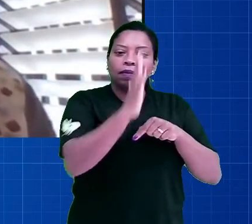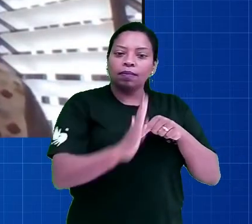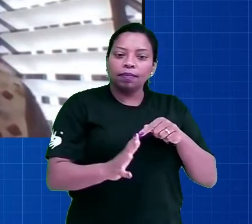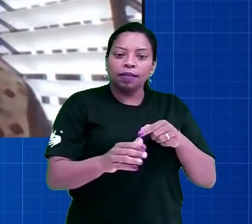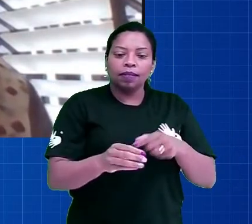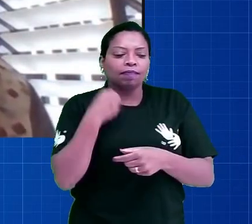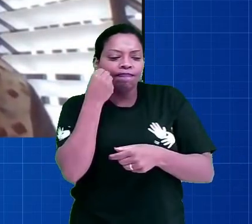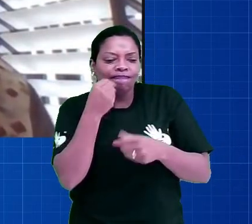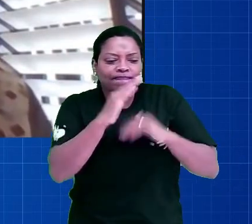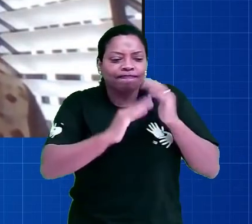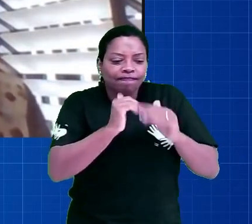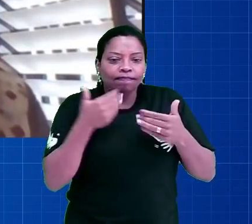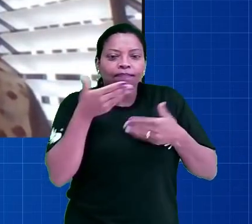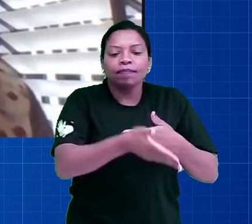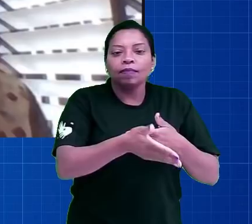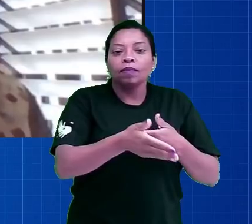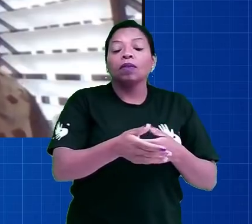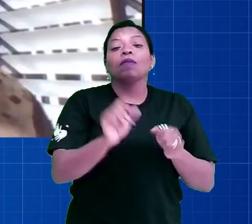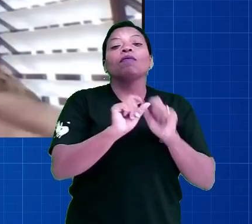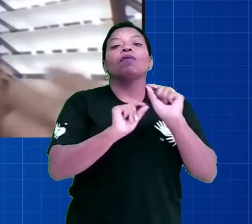tentativas no Brasil, faz com que